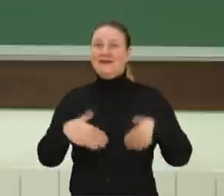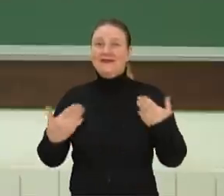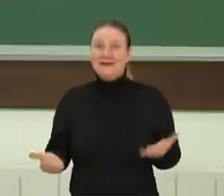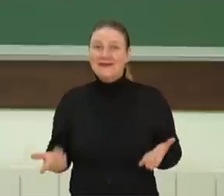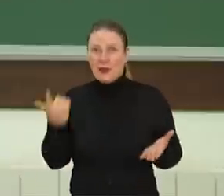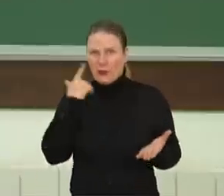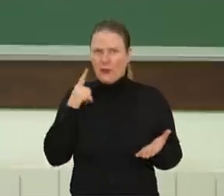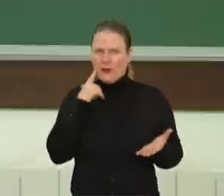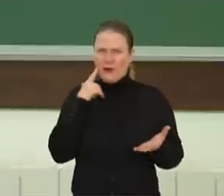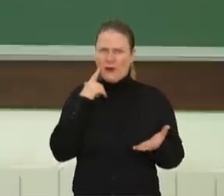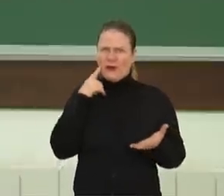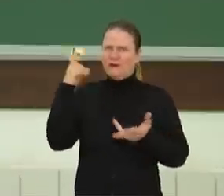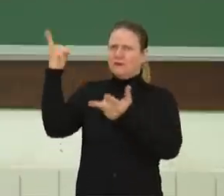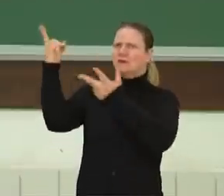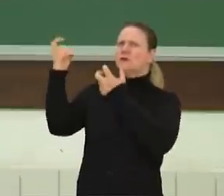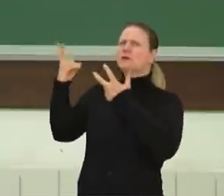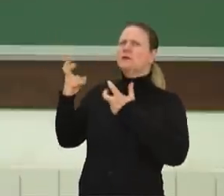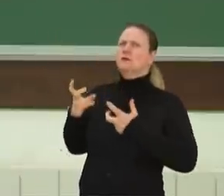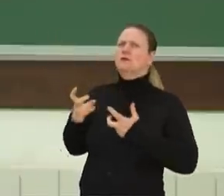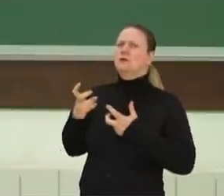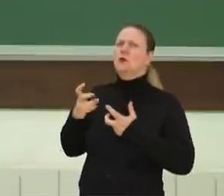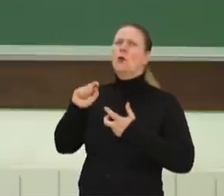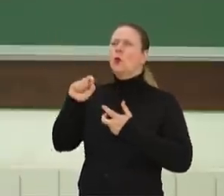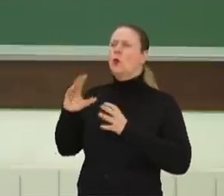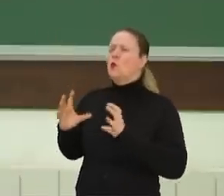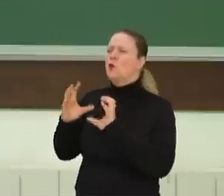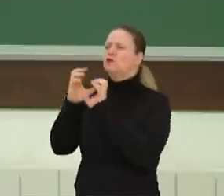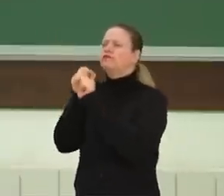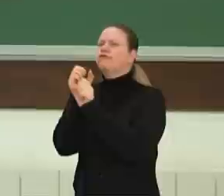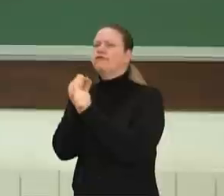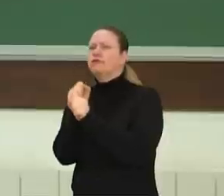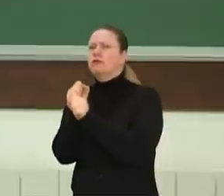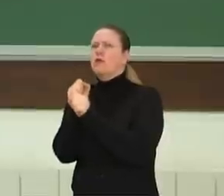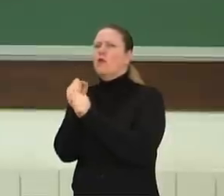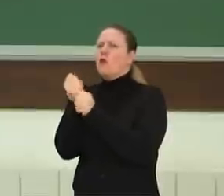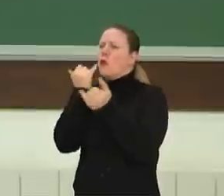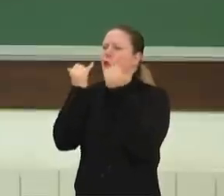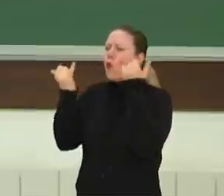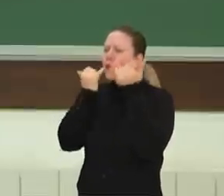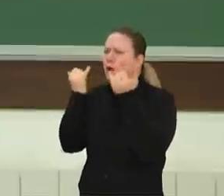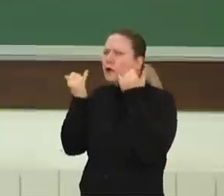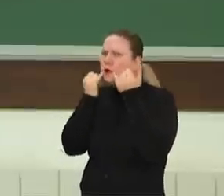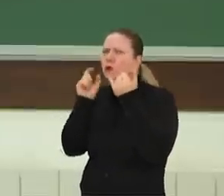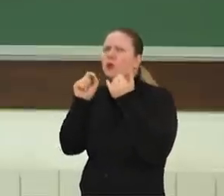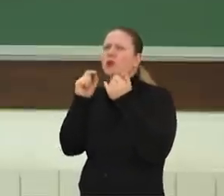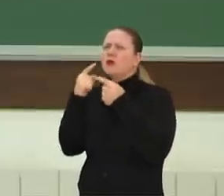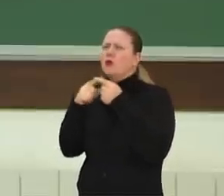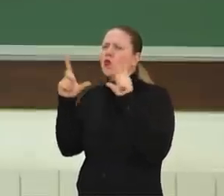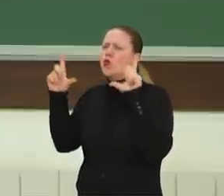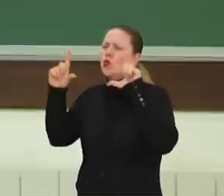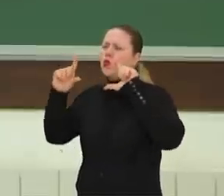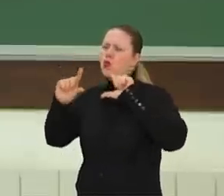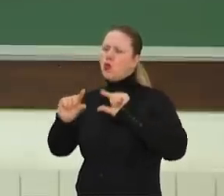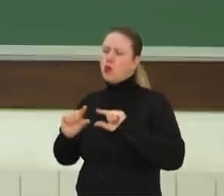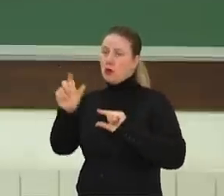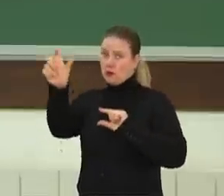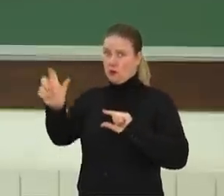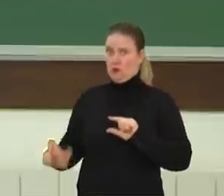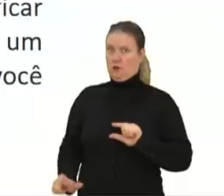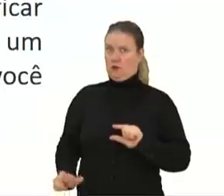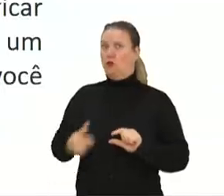Então, conseguiu observar qual é o número de elementos do sangue que está abaixo nesse paciente, nessa pessoa? Olha